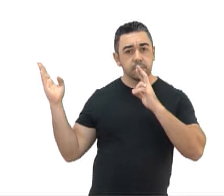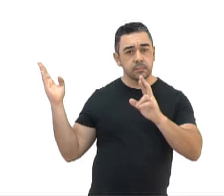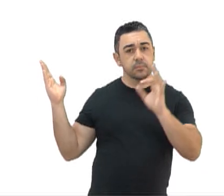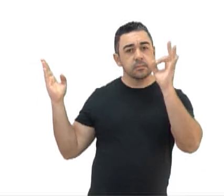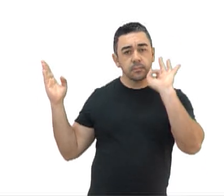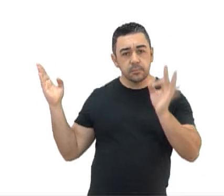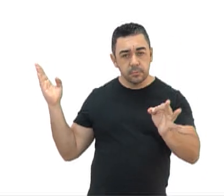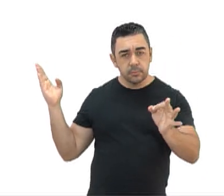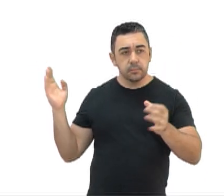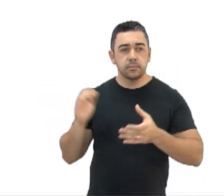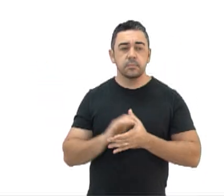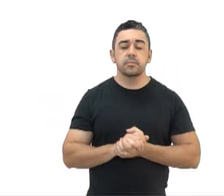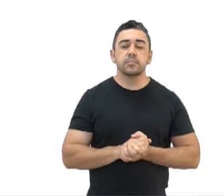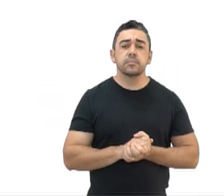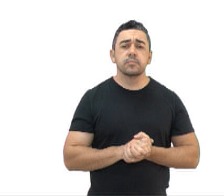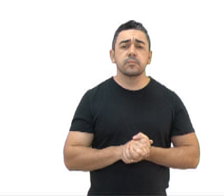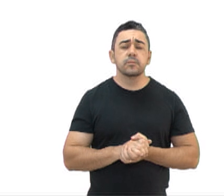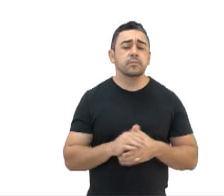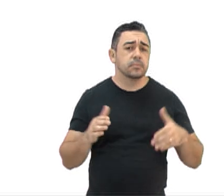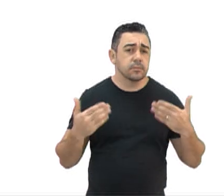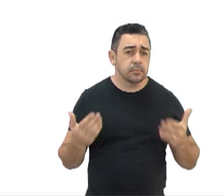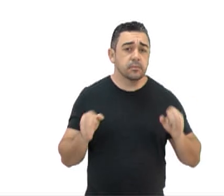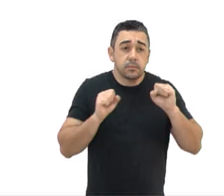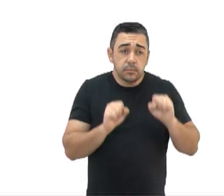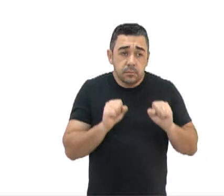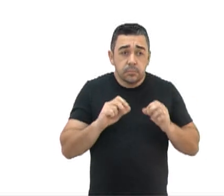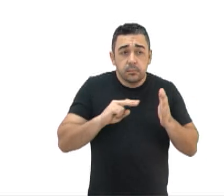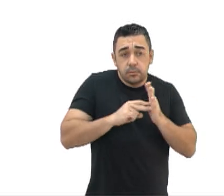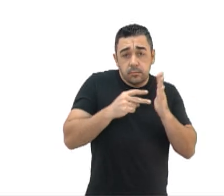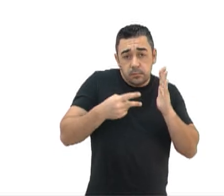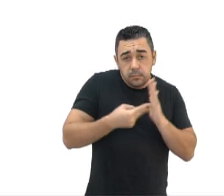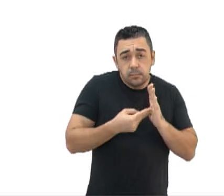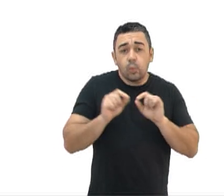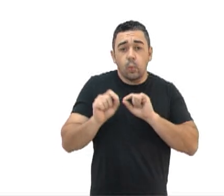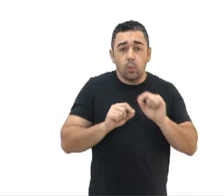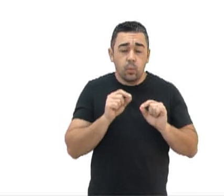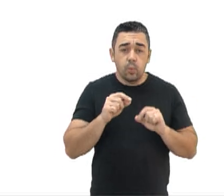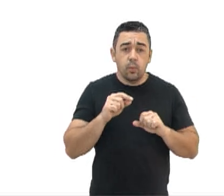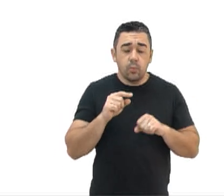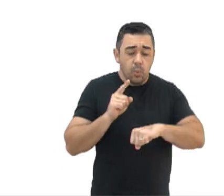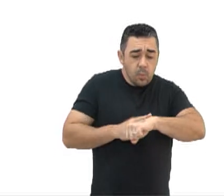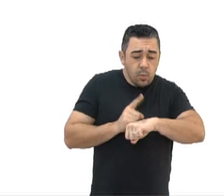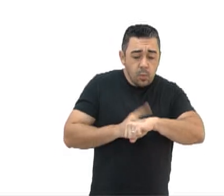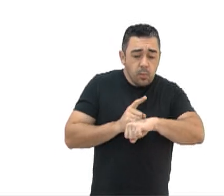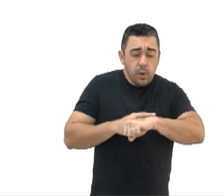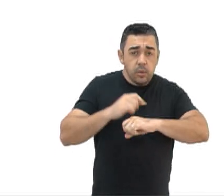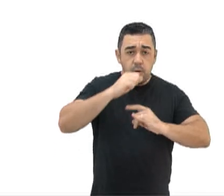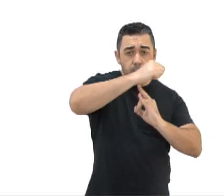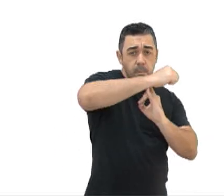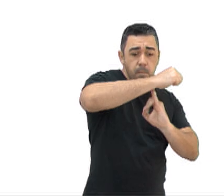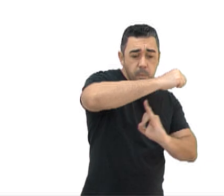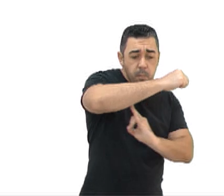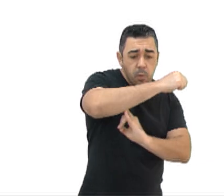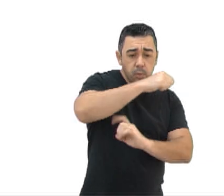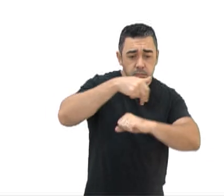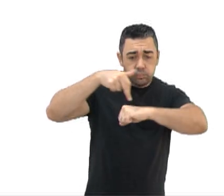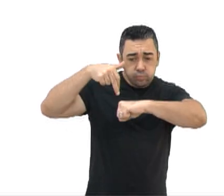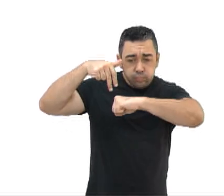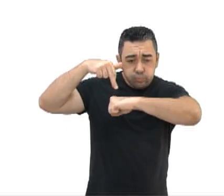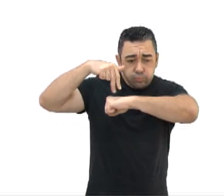está correta. Então, poderia representar a travessia de um momento difícil da vida,